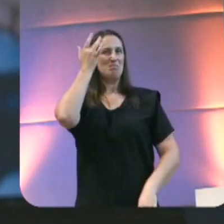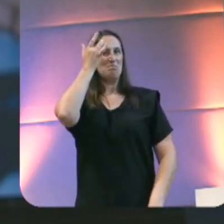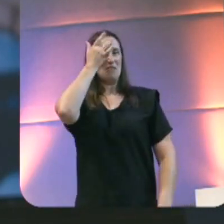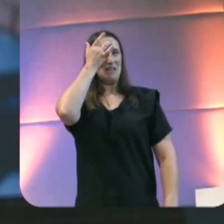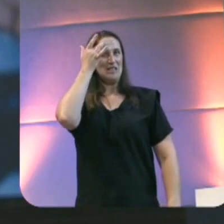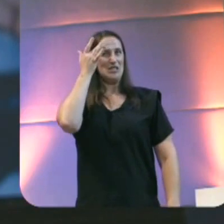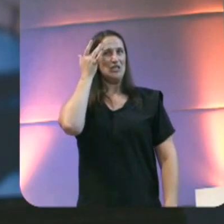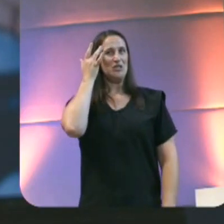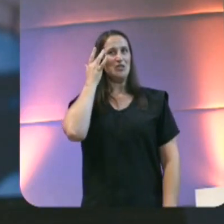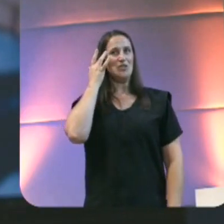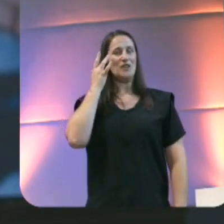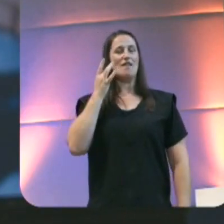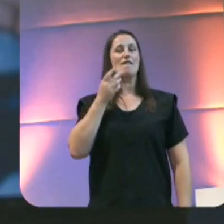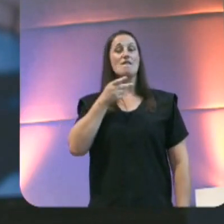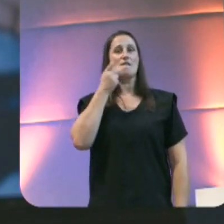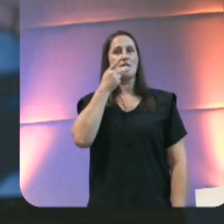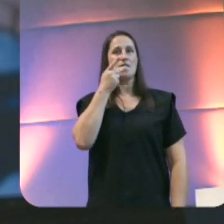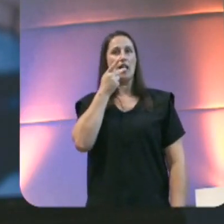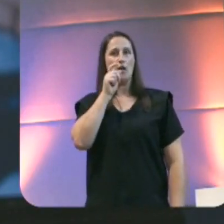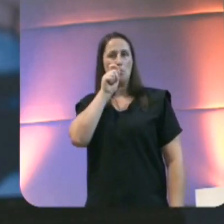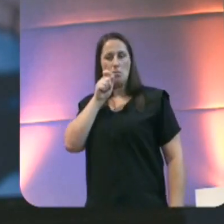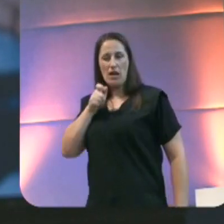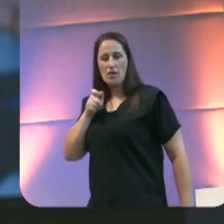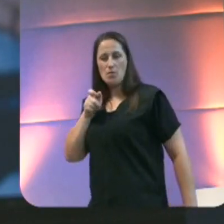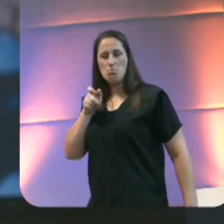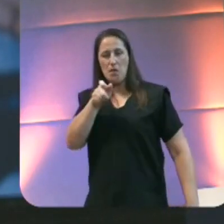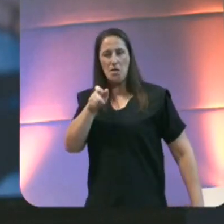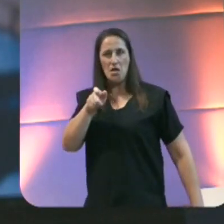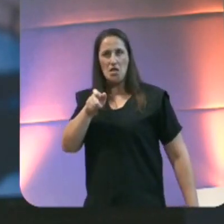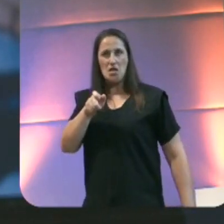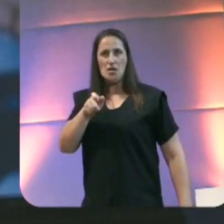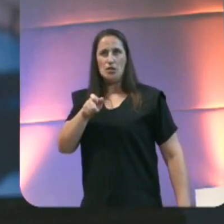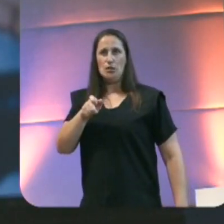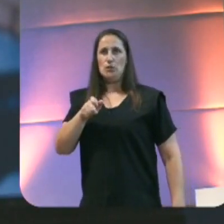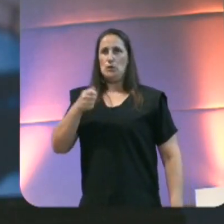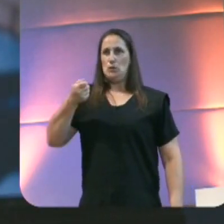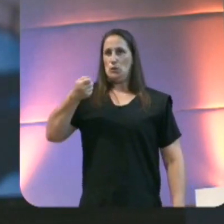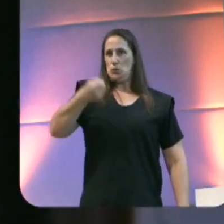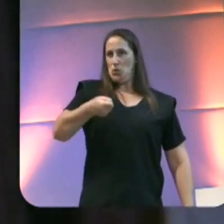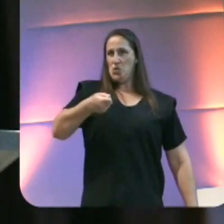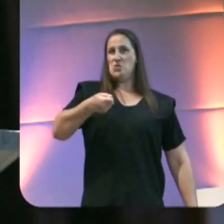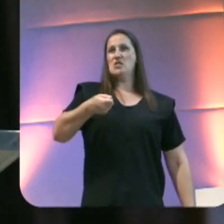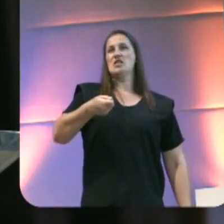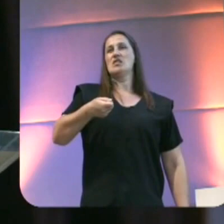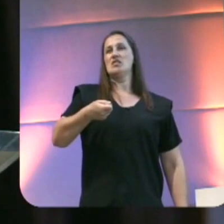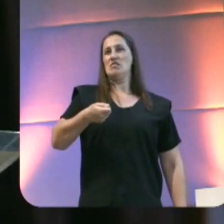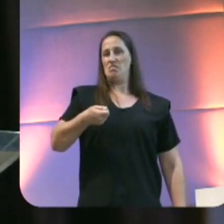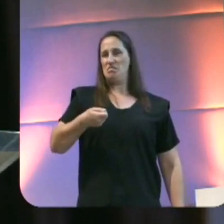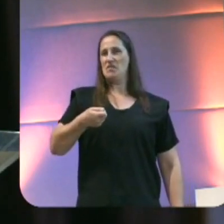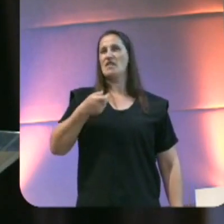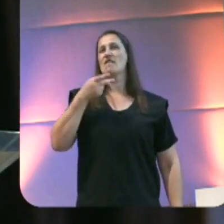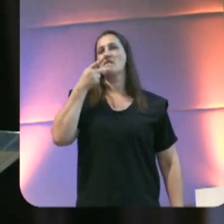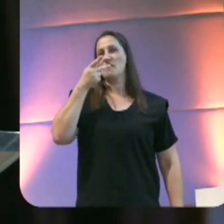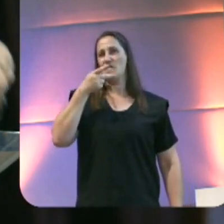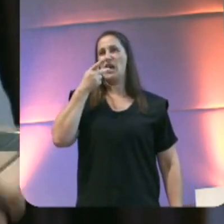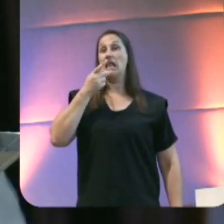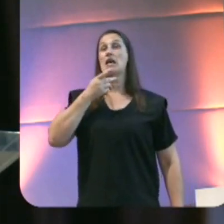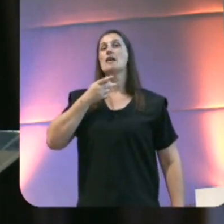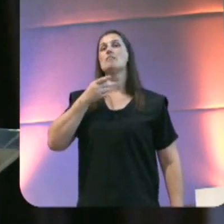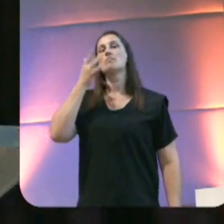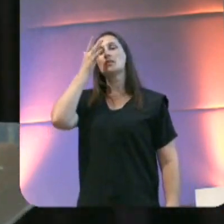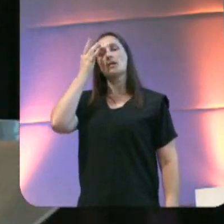dão uma viradinha assim. Não é verdade? O Senhor não tem prazer nisso,